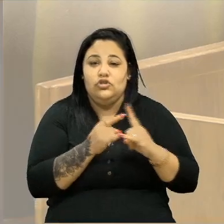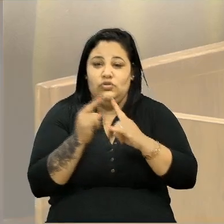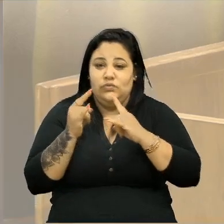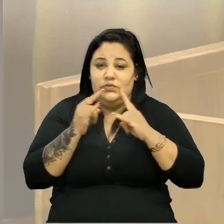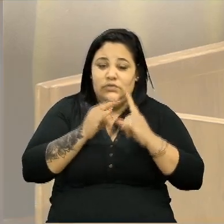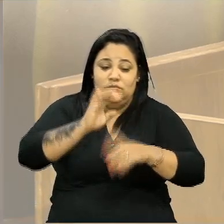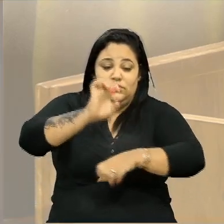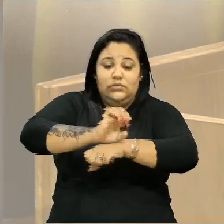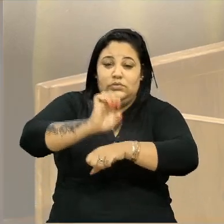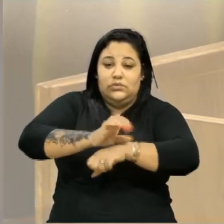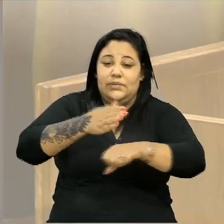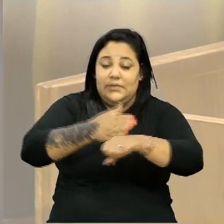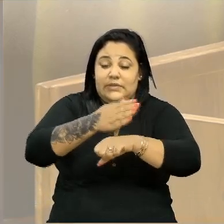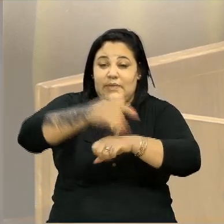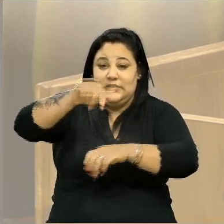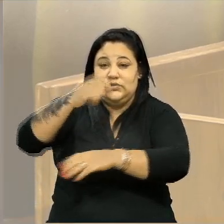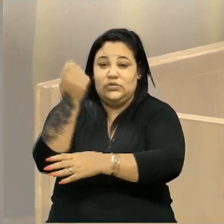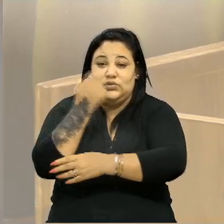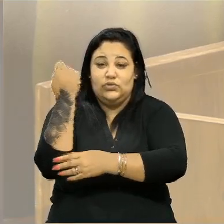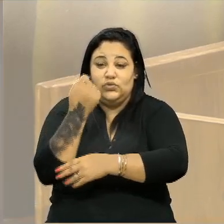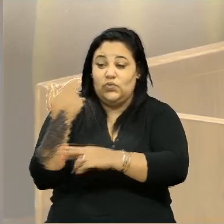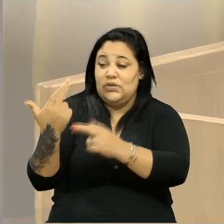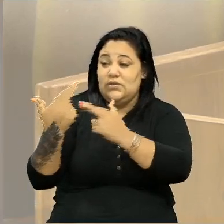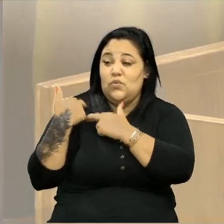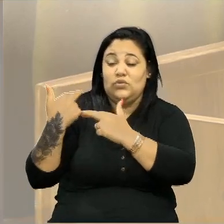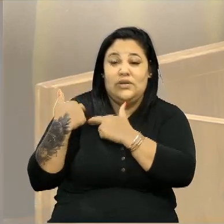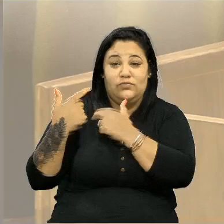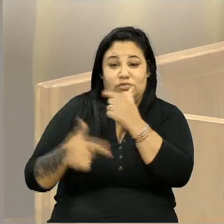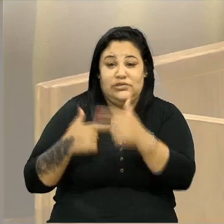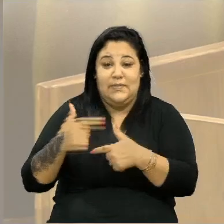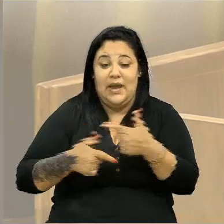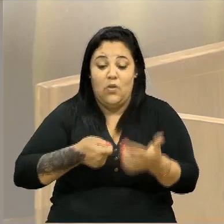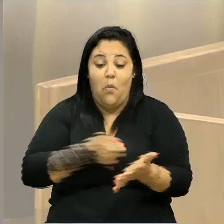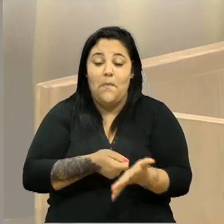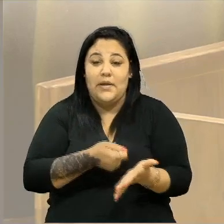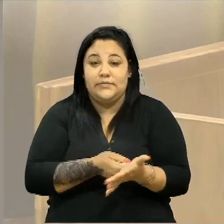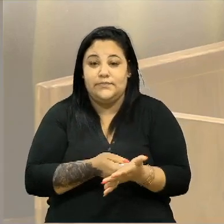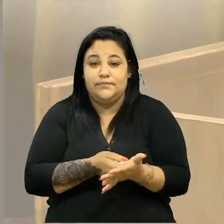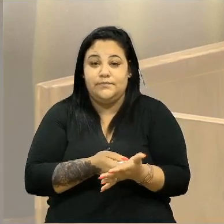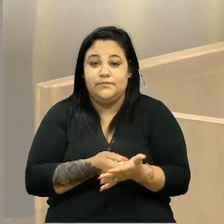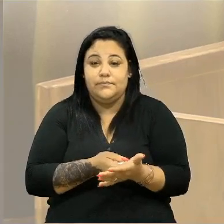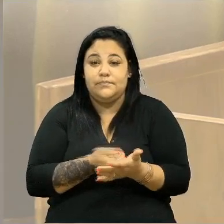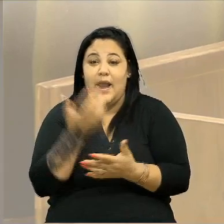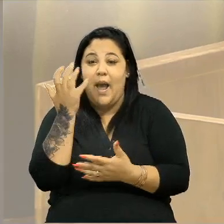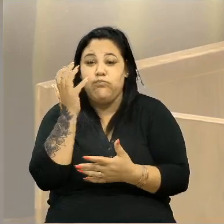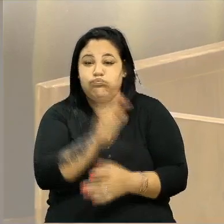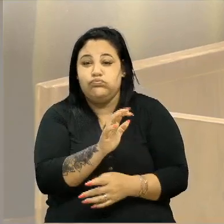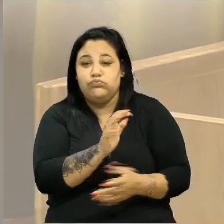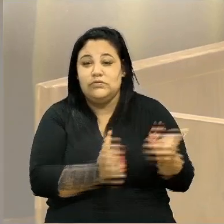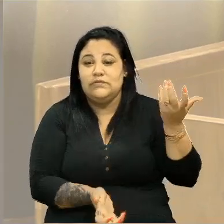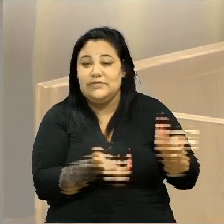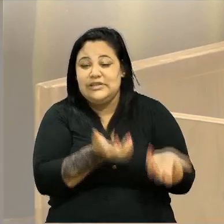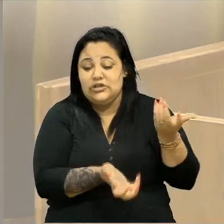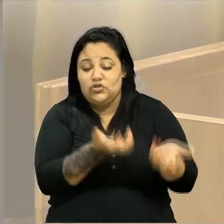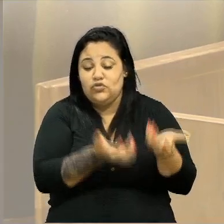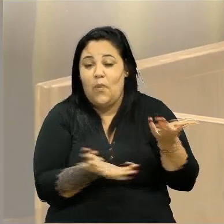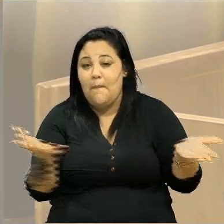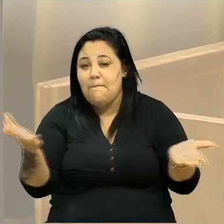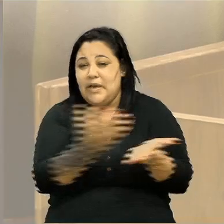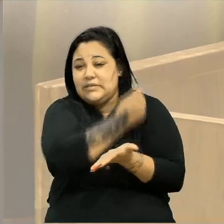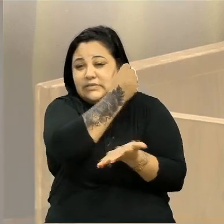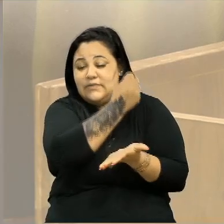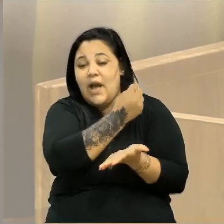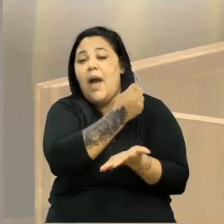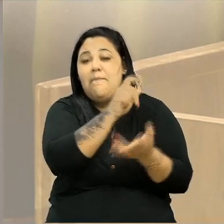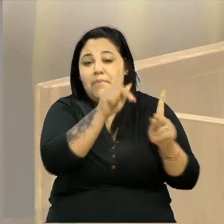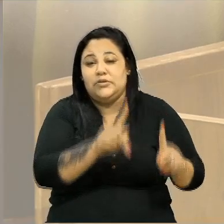Estado do Rio Grande do Sul, responsável por ações de prevenção, de combate a incêndio, de buscas de salvamento e ações de defesa civil,